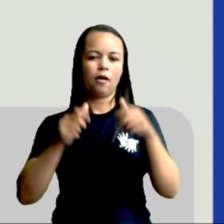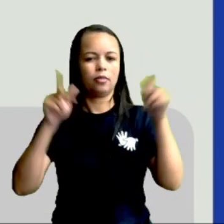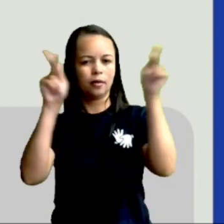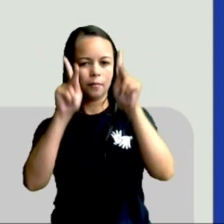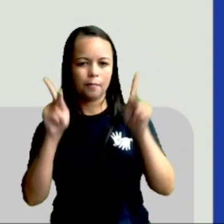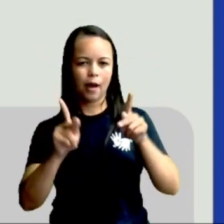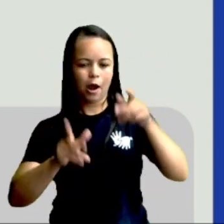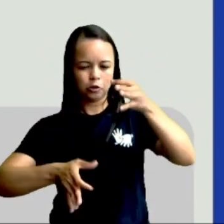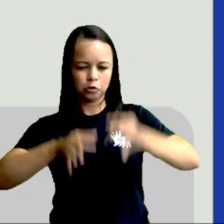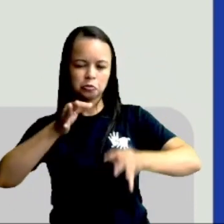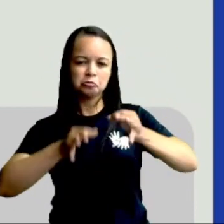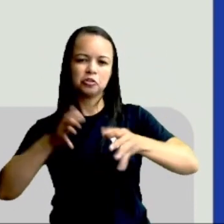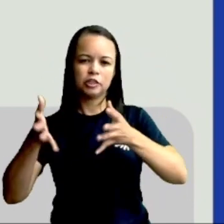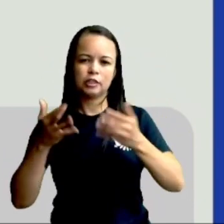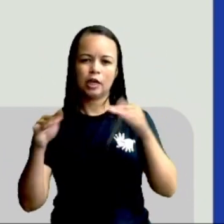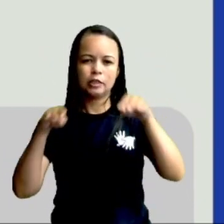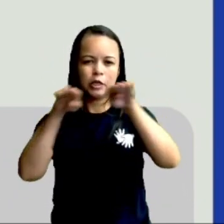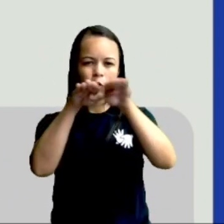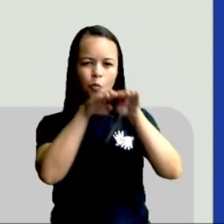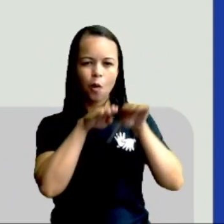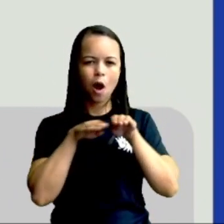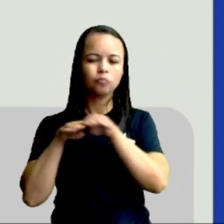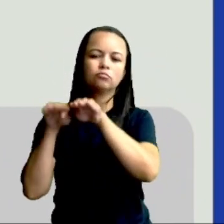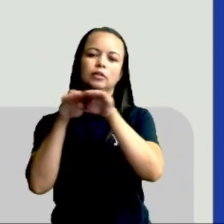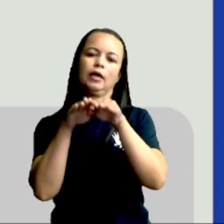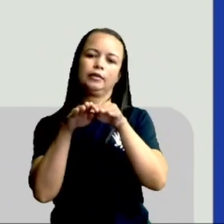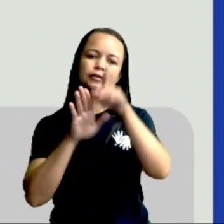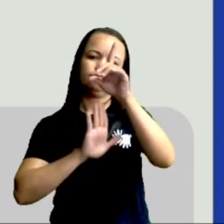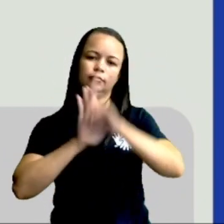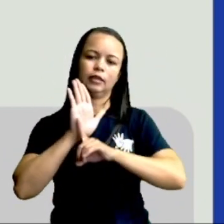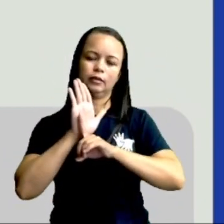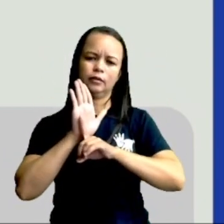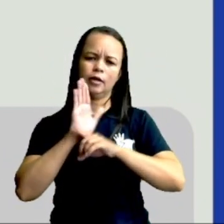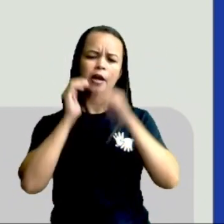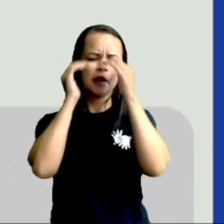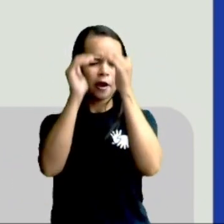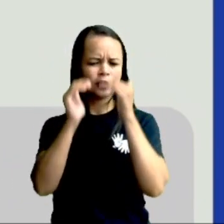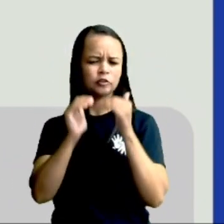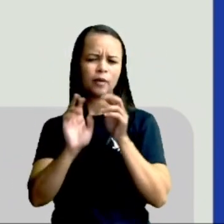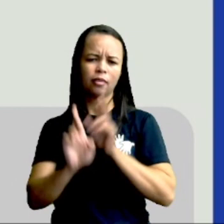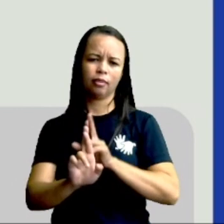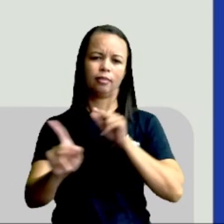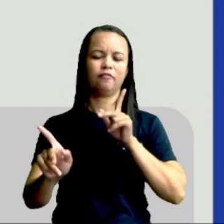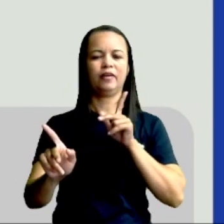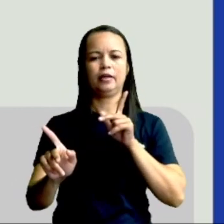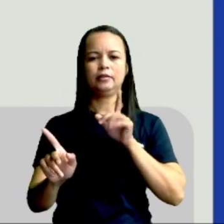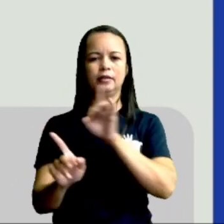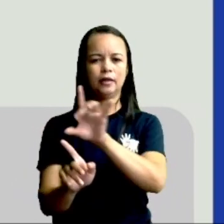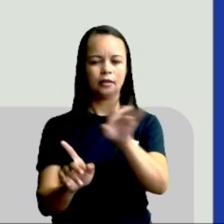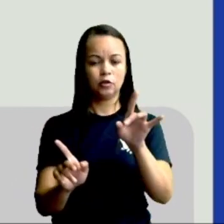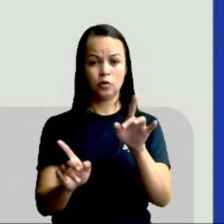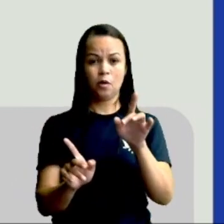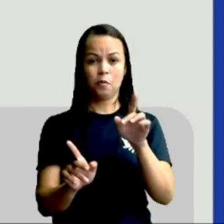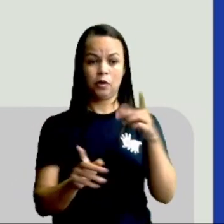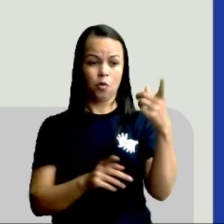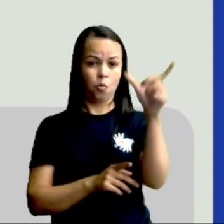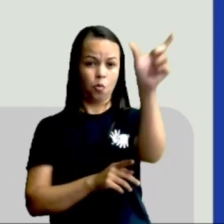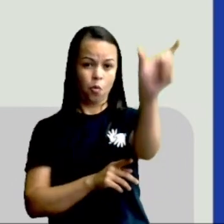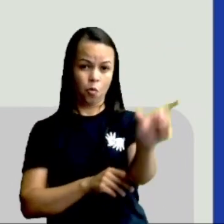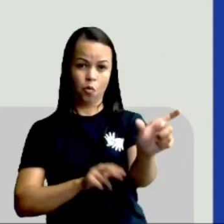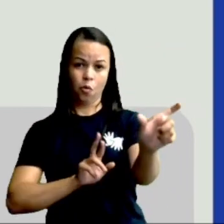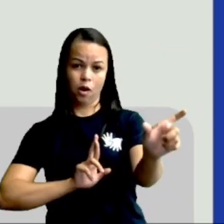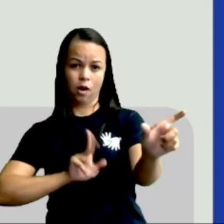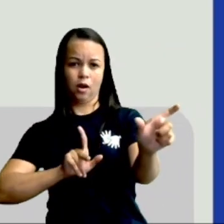de justiça e de igualdade de direitos. E respeitando a diferença, porque o outro não é igual a mim.